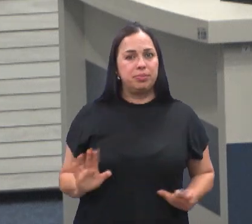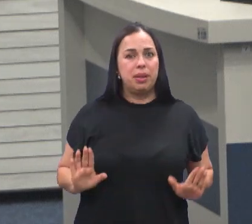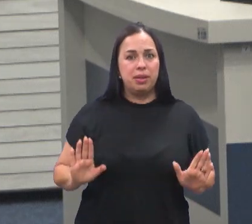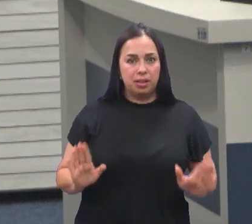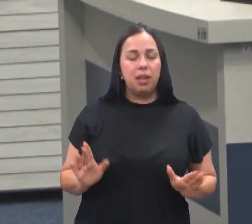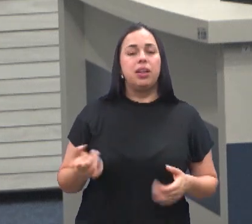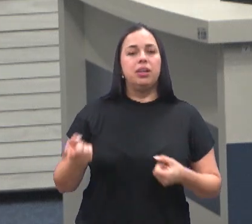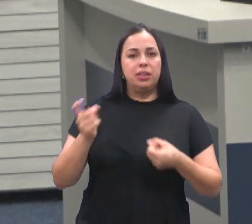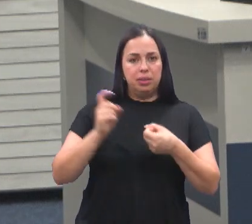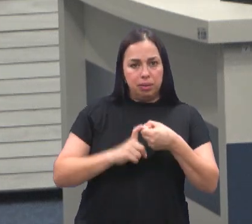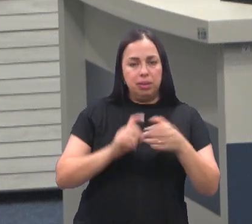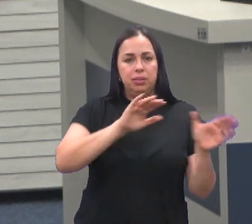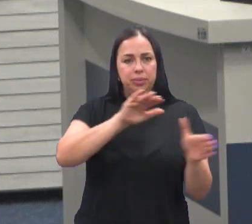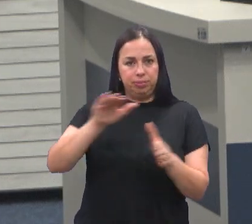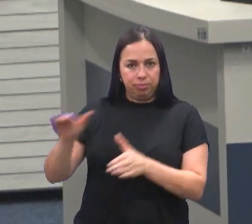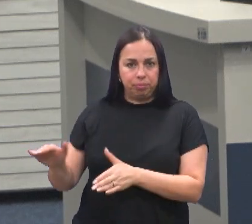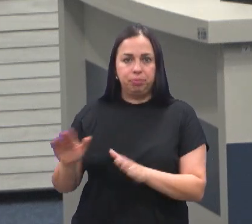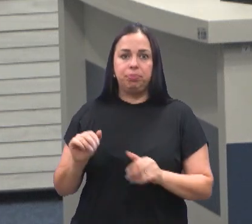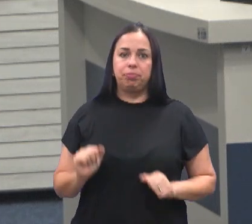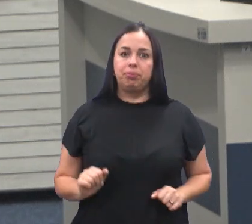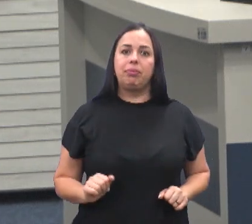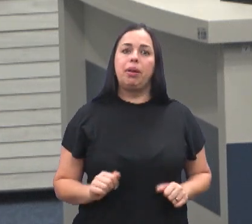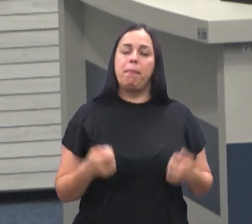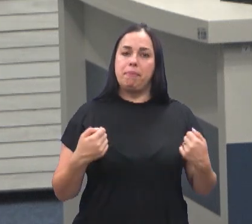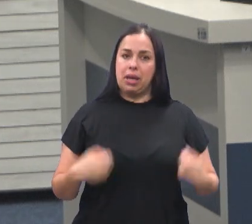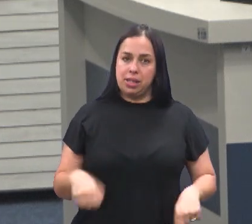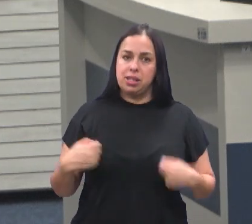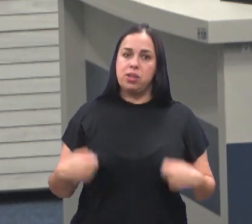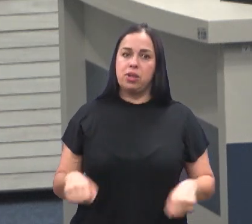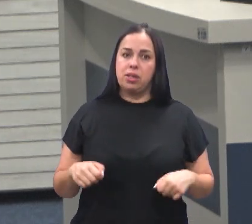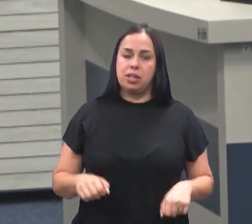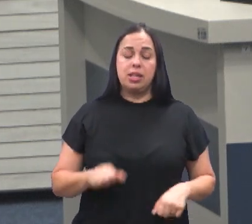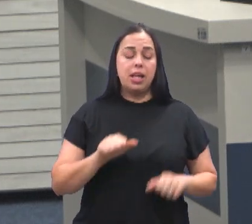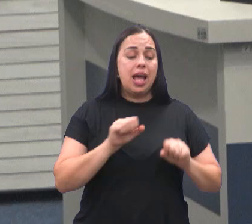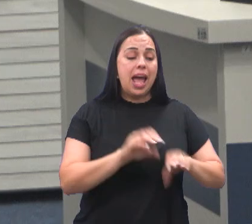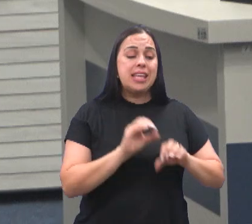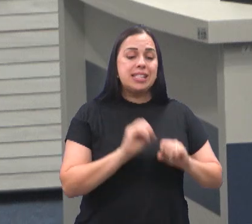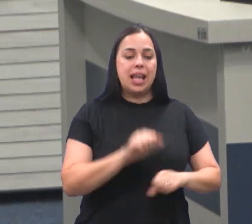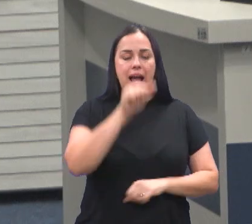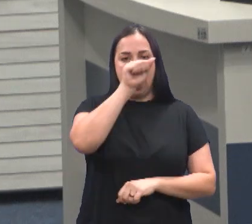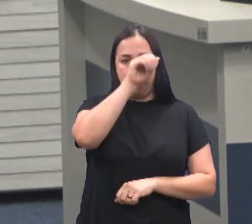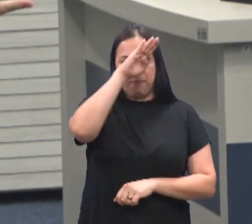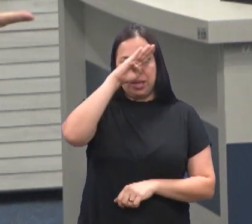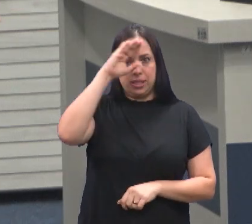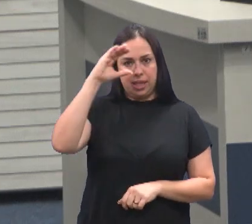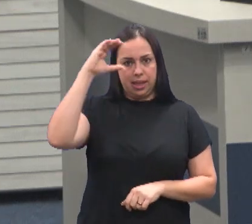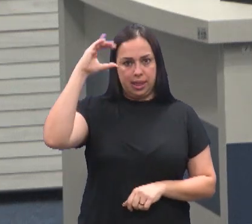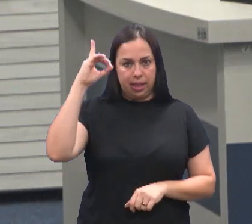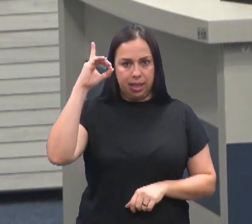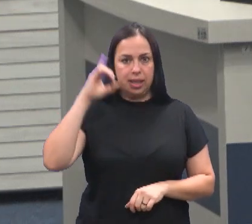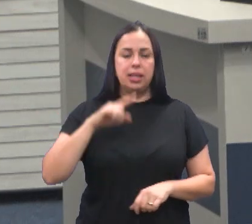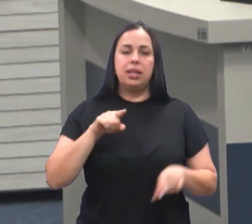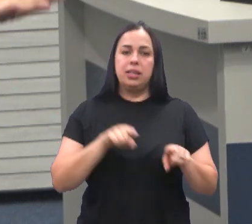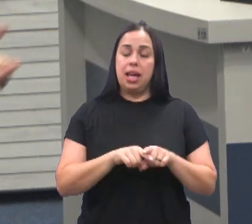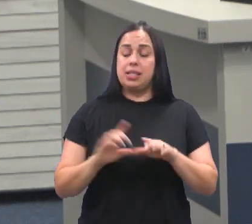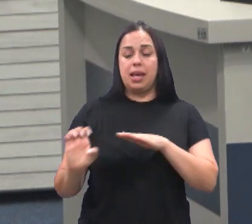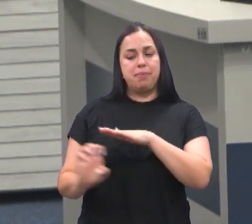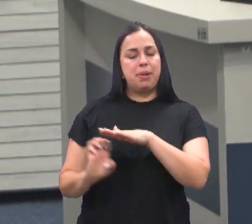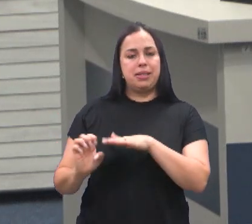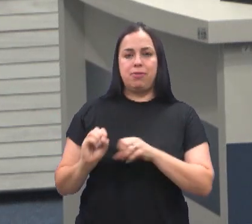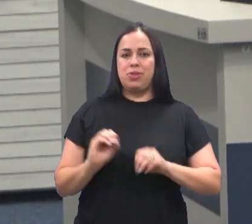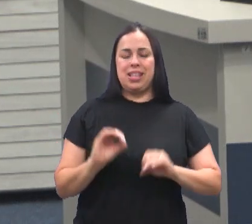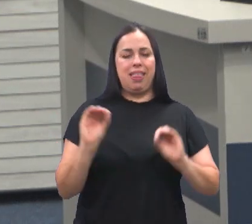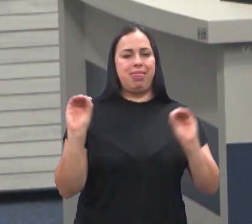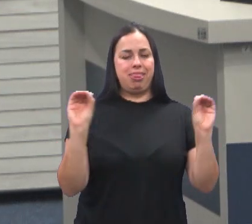voltar. Essa é a grande questão. Tem que ter alfabetização nas escolas e essa empresa,